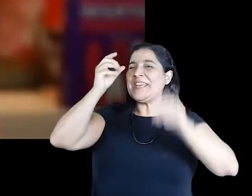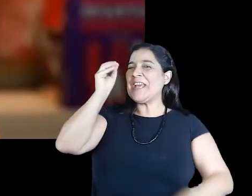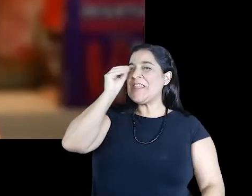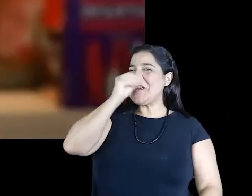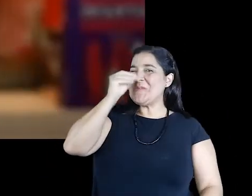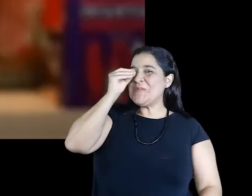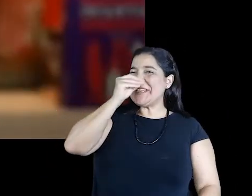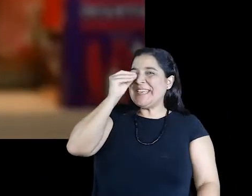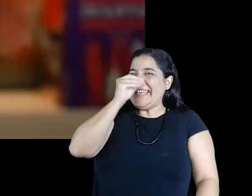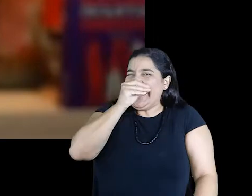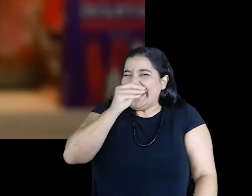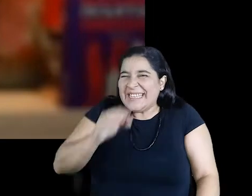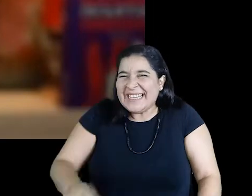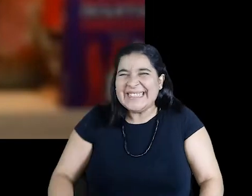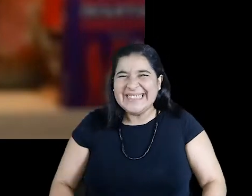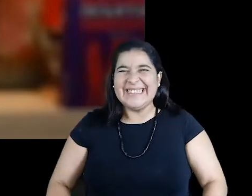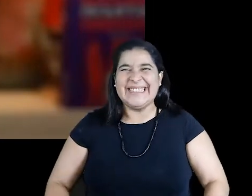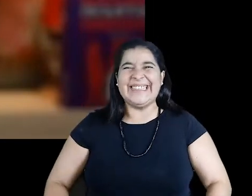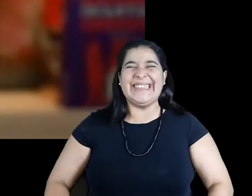A rainha da preguiça!